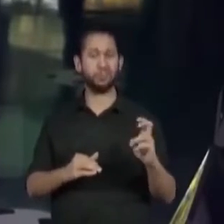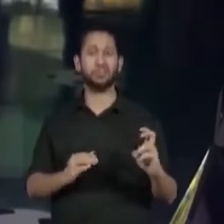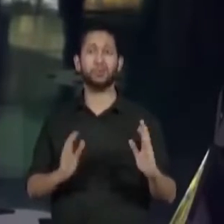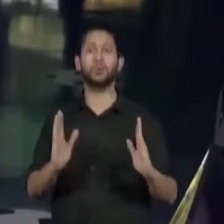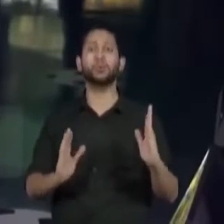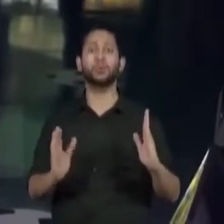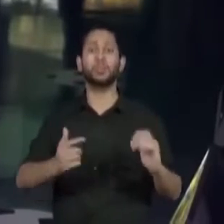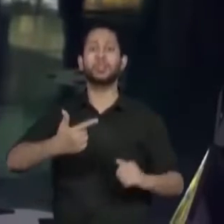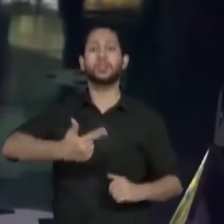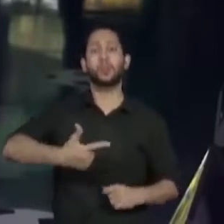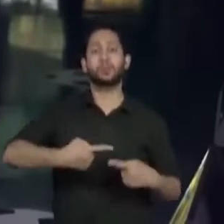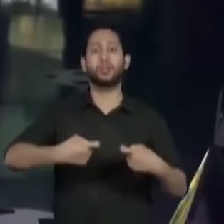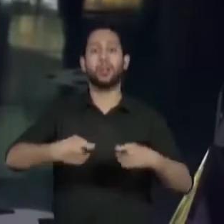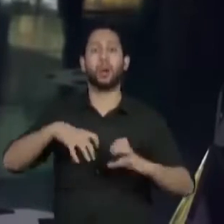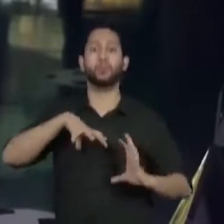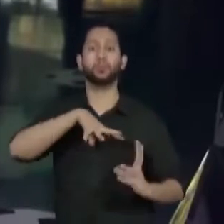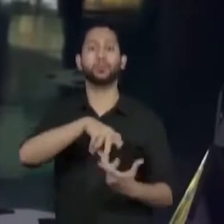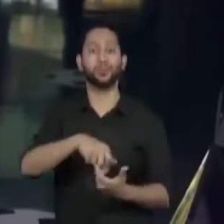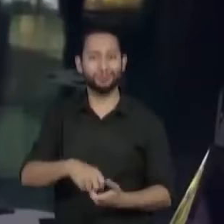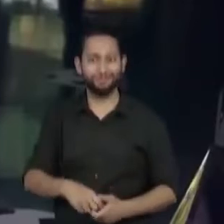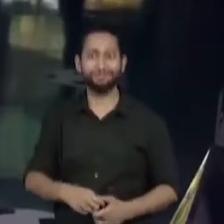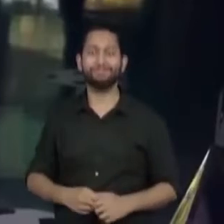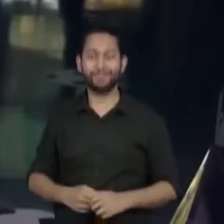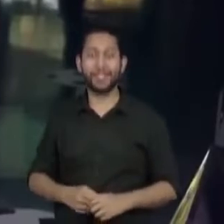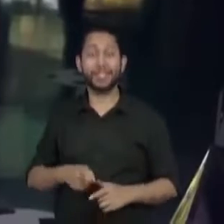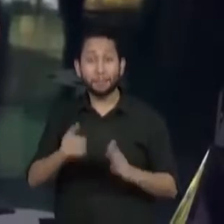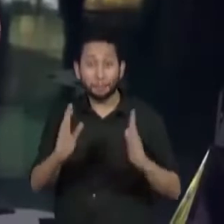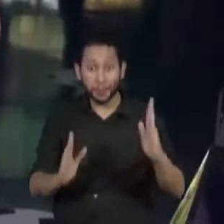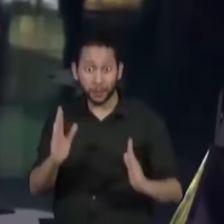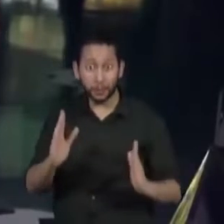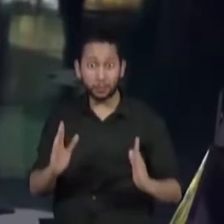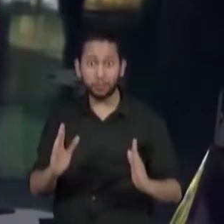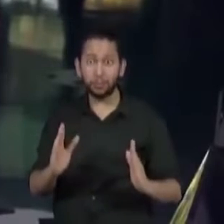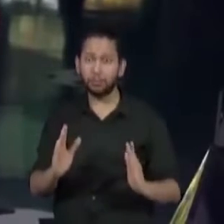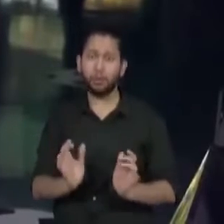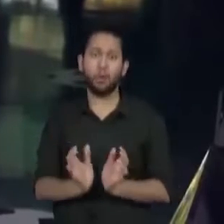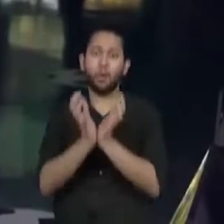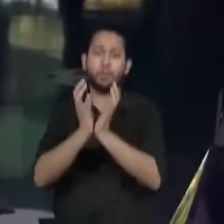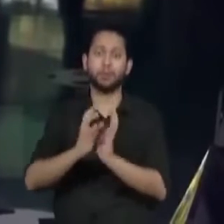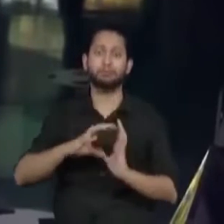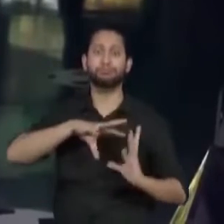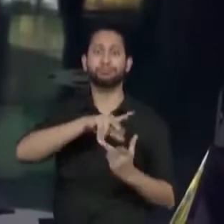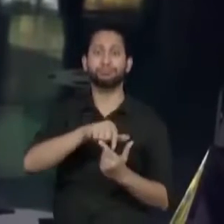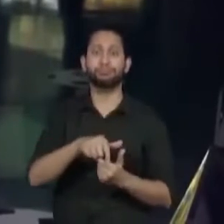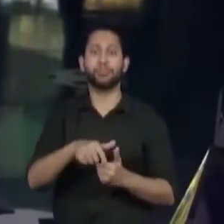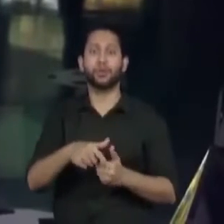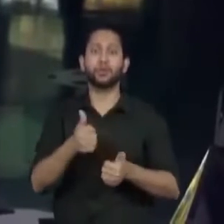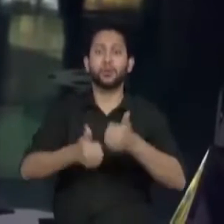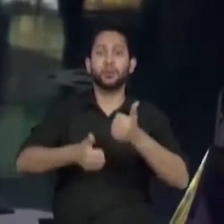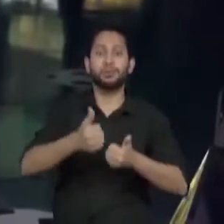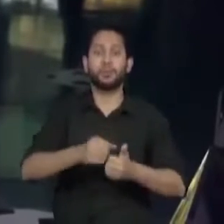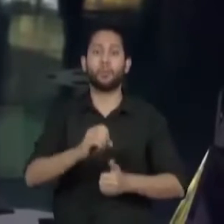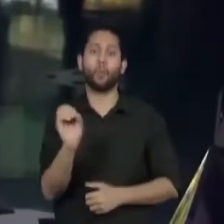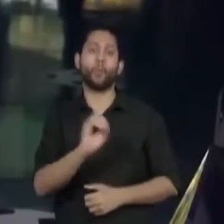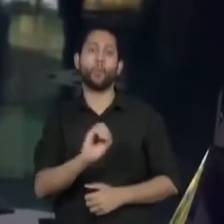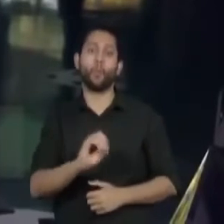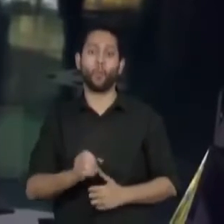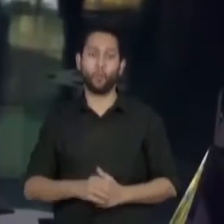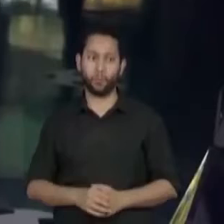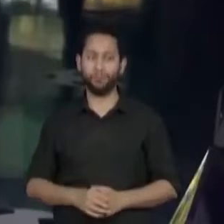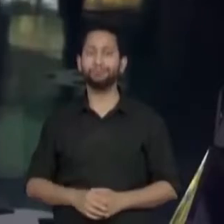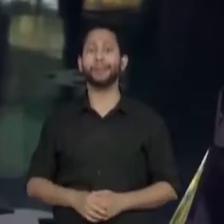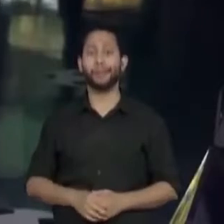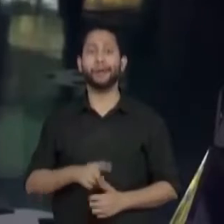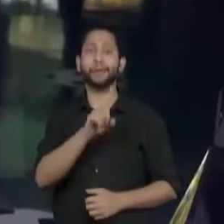1945. Então, vale lembrar que é por isso que nesse período não tivemos Copa do Mundo. É importante que vocês vejam aí com os professores